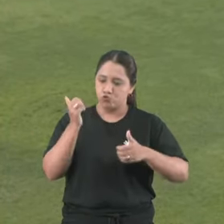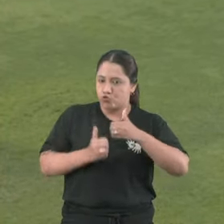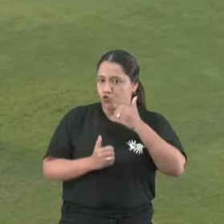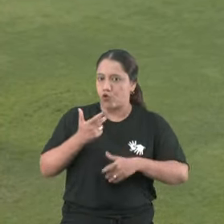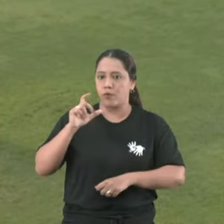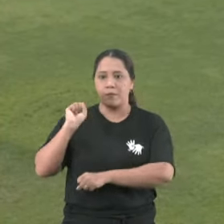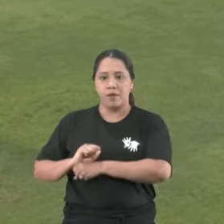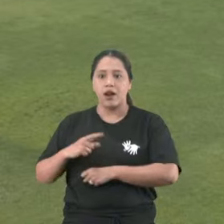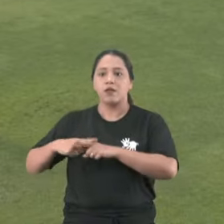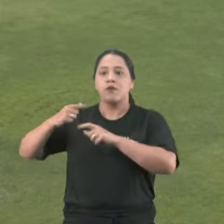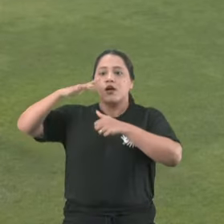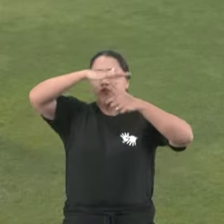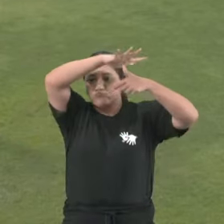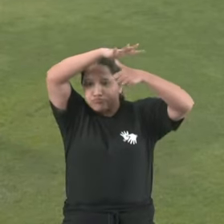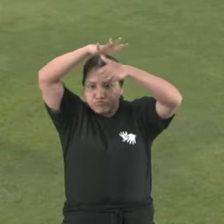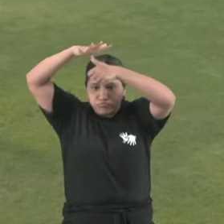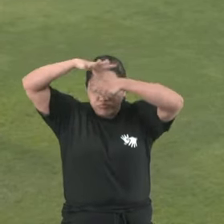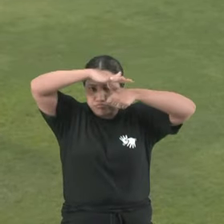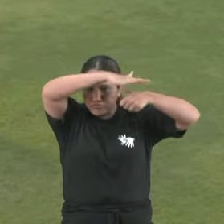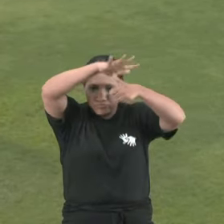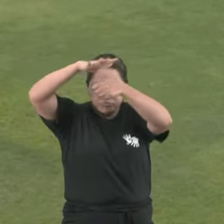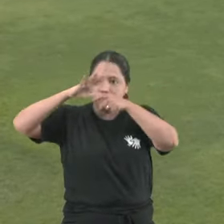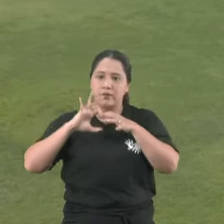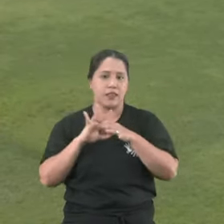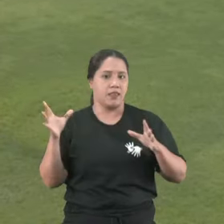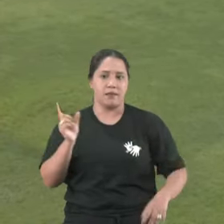esse drone não está autorizado.